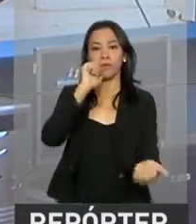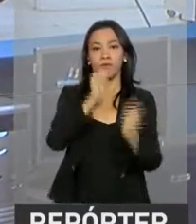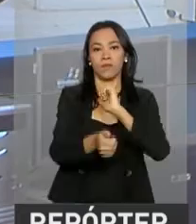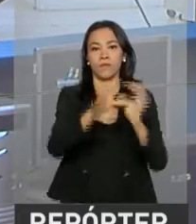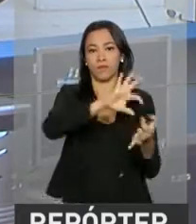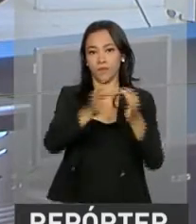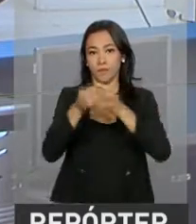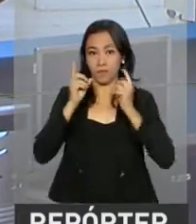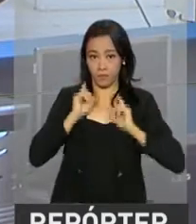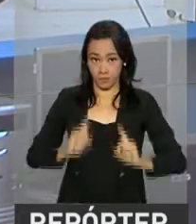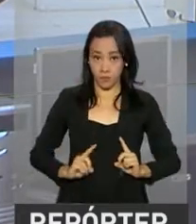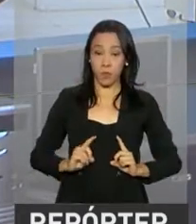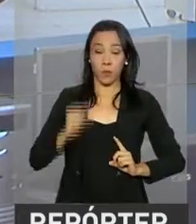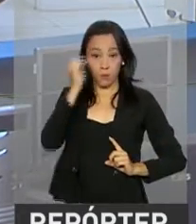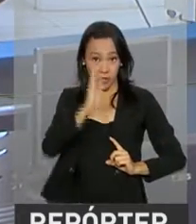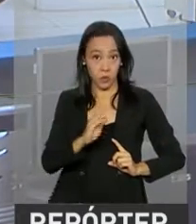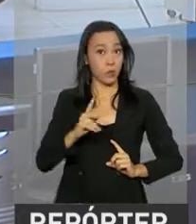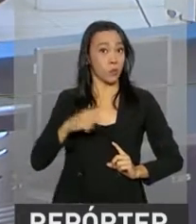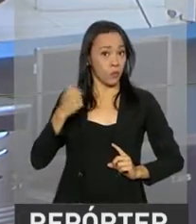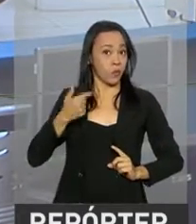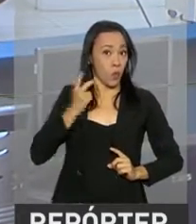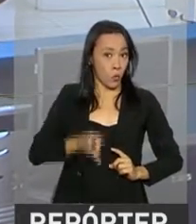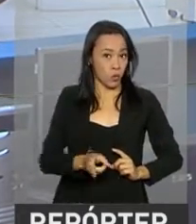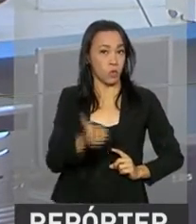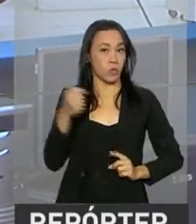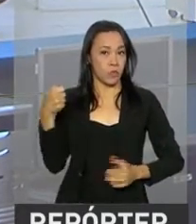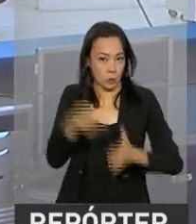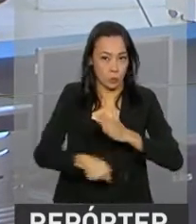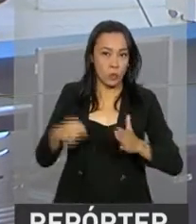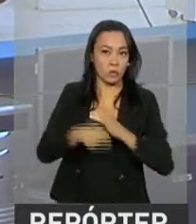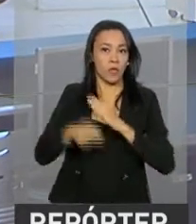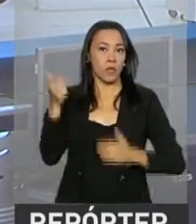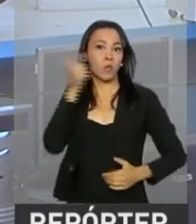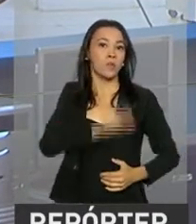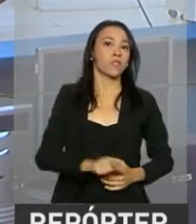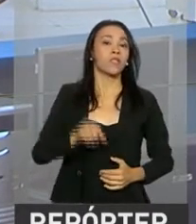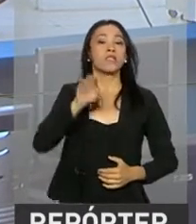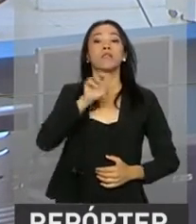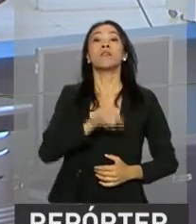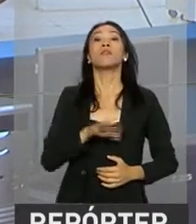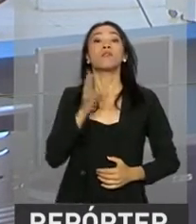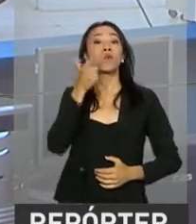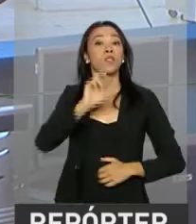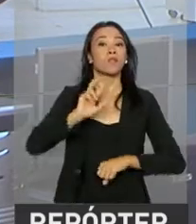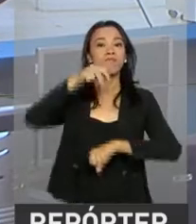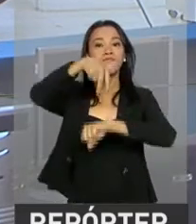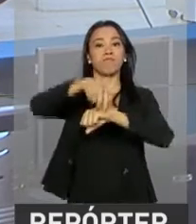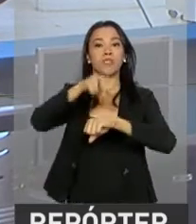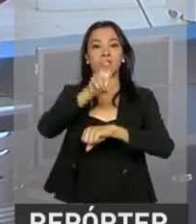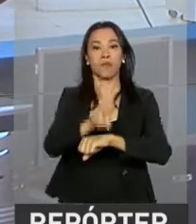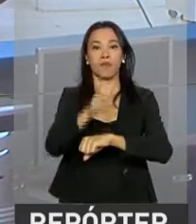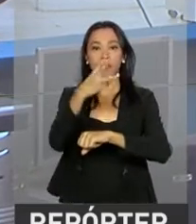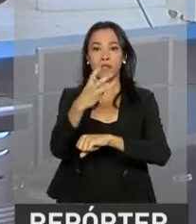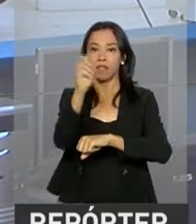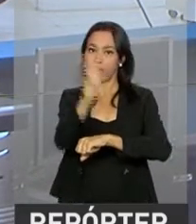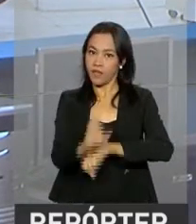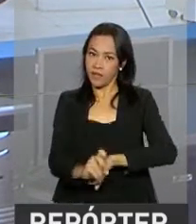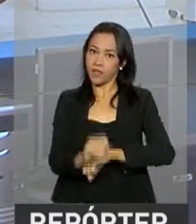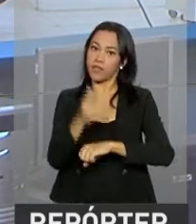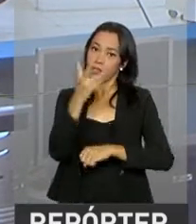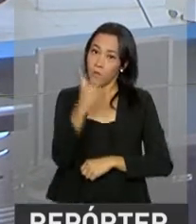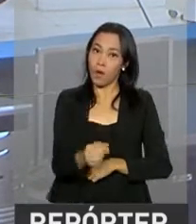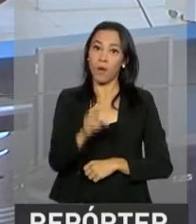Brasil continua brigando por medalhas. Até agora subimos ao pódio 53 vezes, graças a atletas como Williams